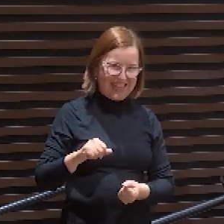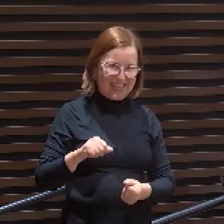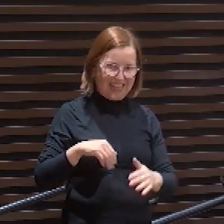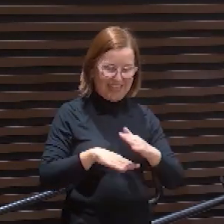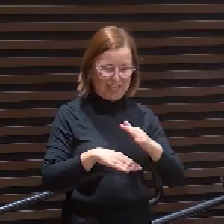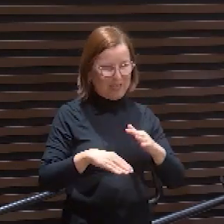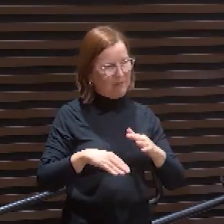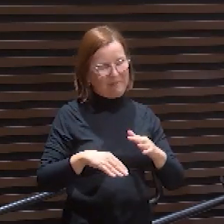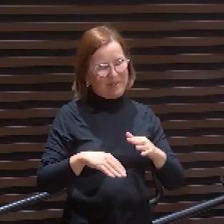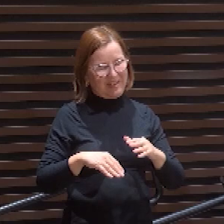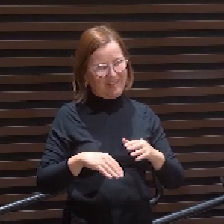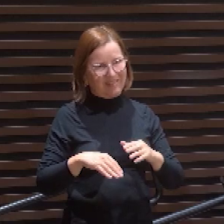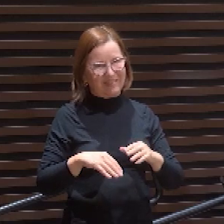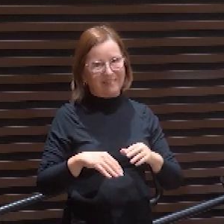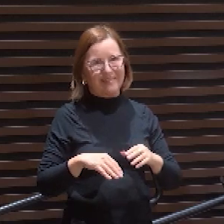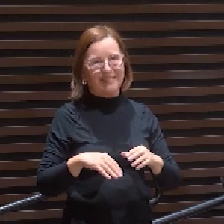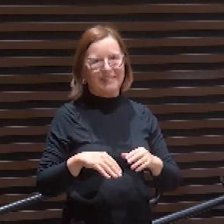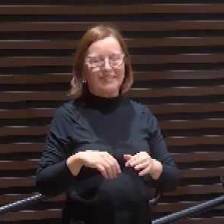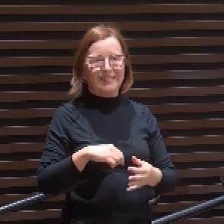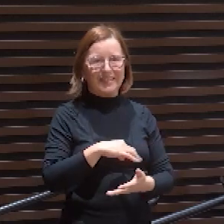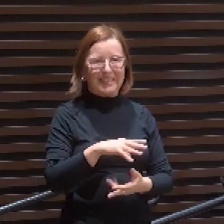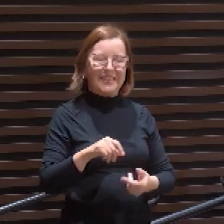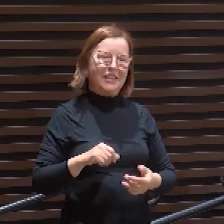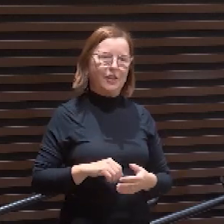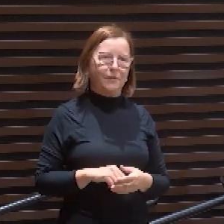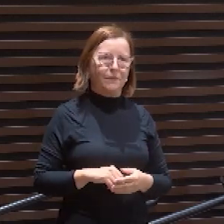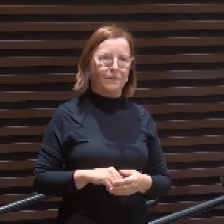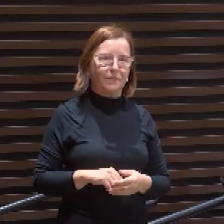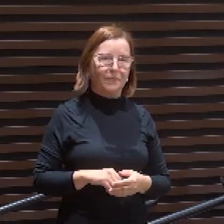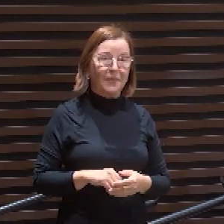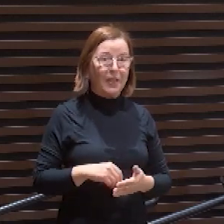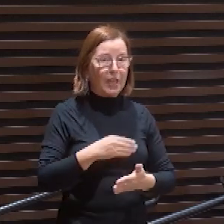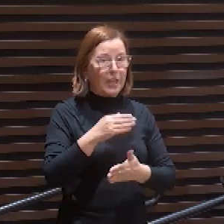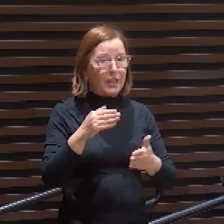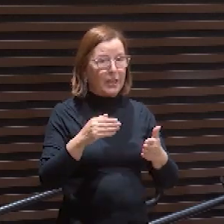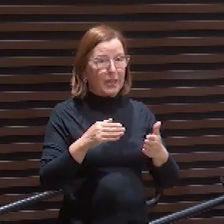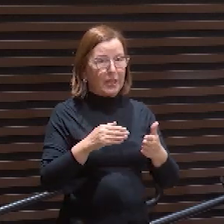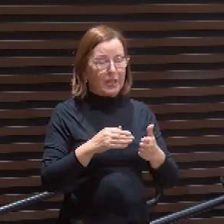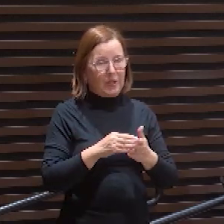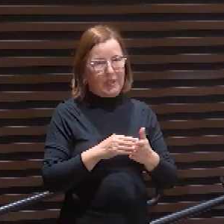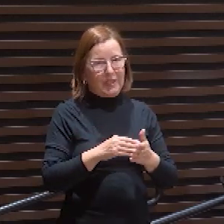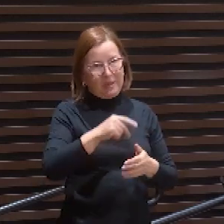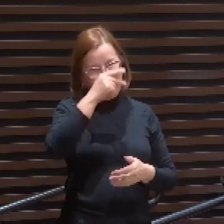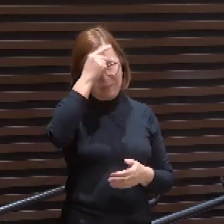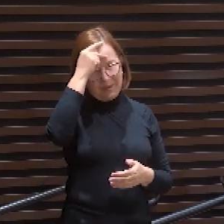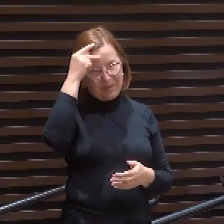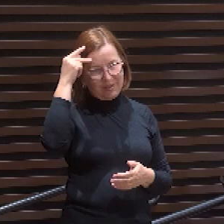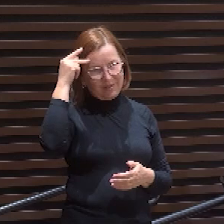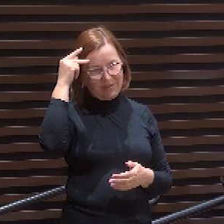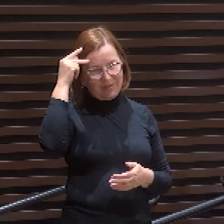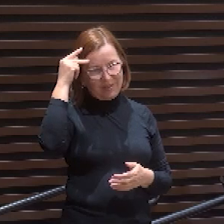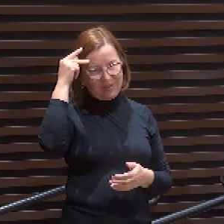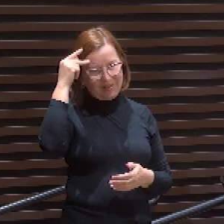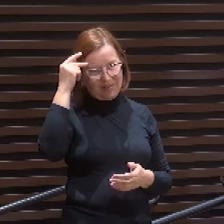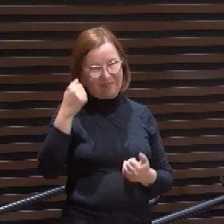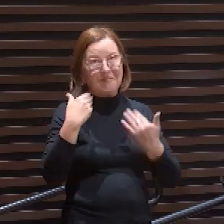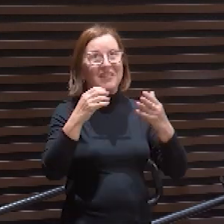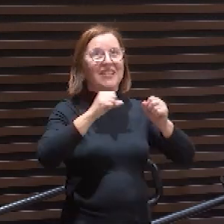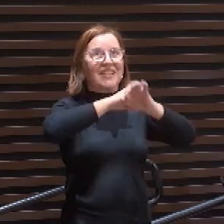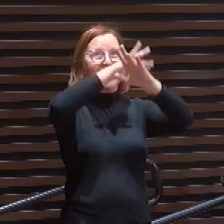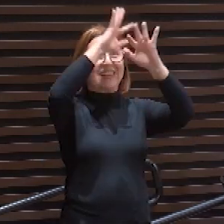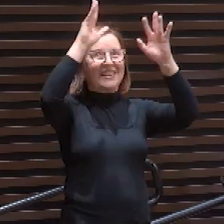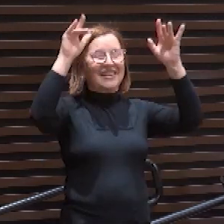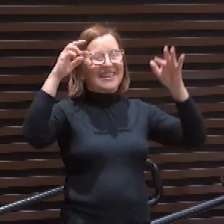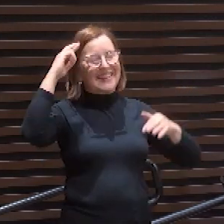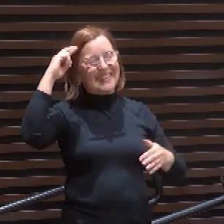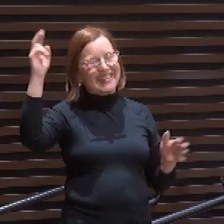debaixo da terra. Porque todo nome, toda pessoa há de dar glória ao